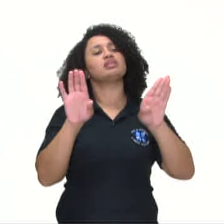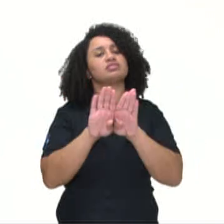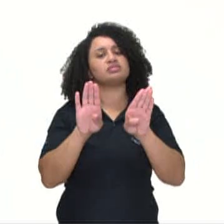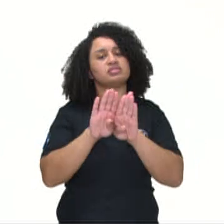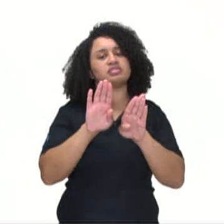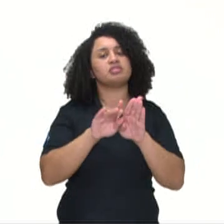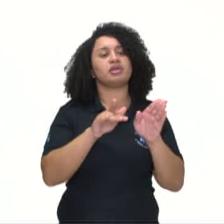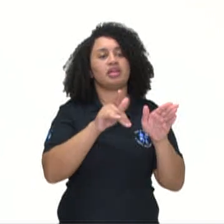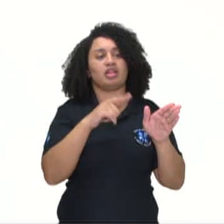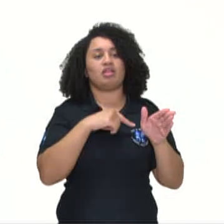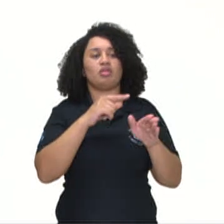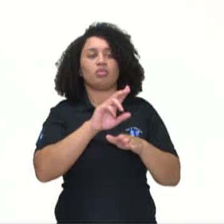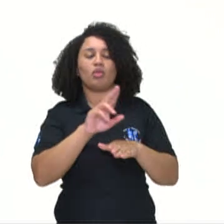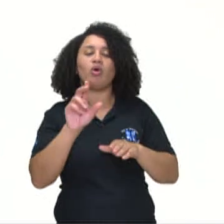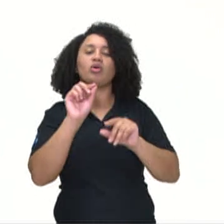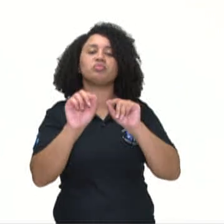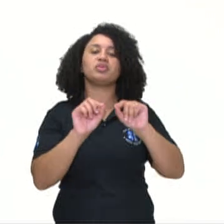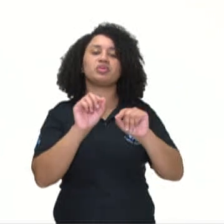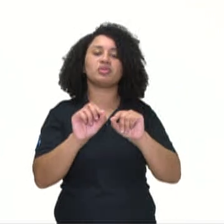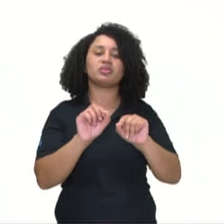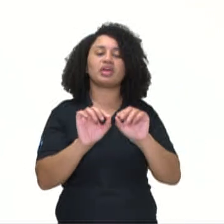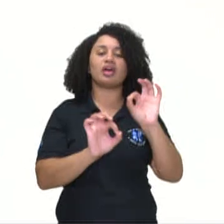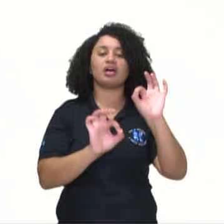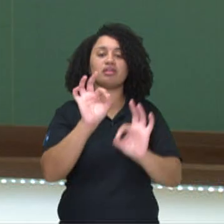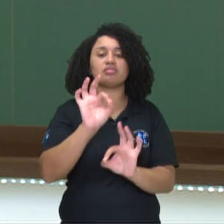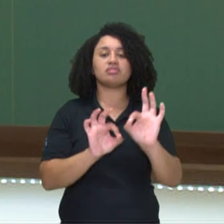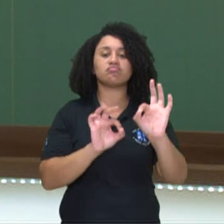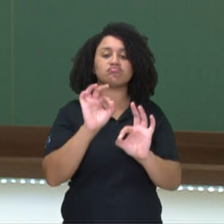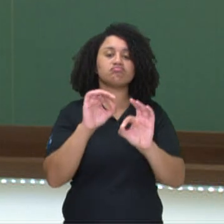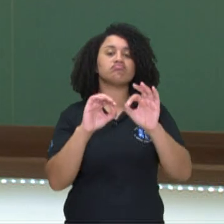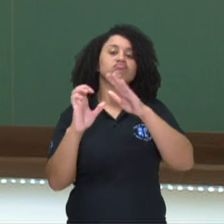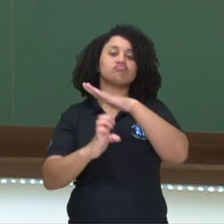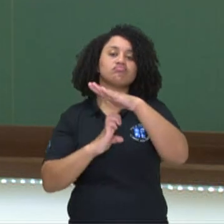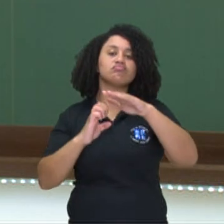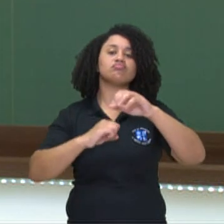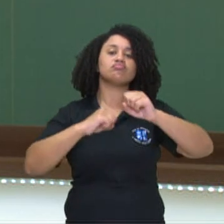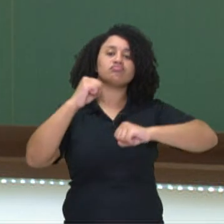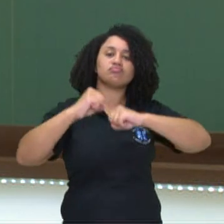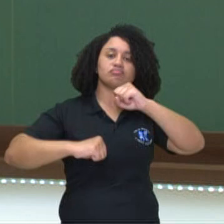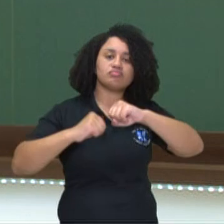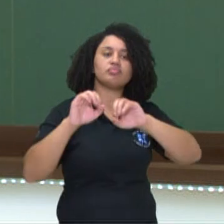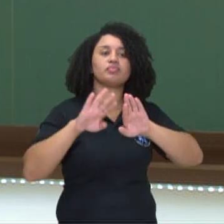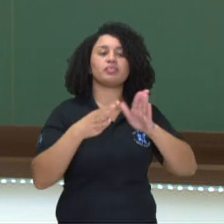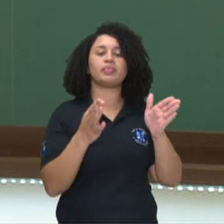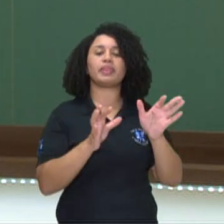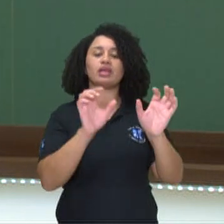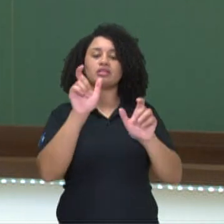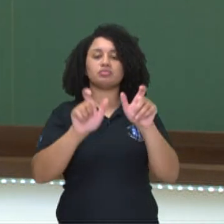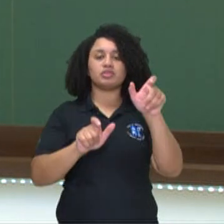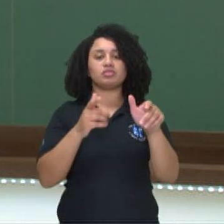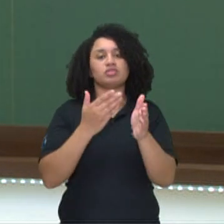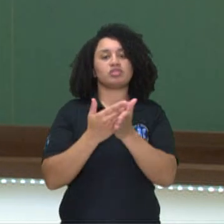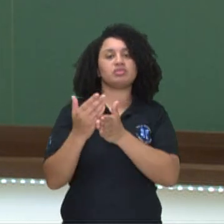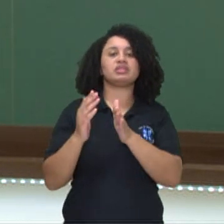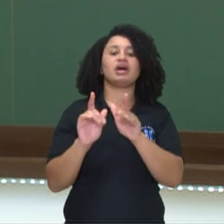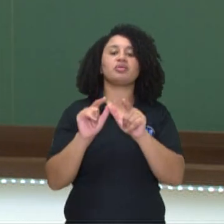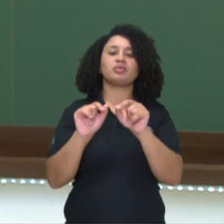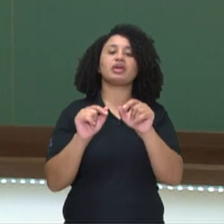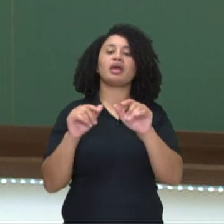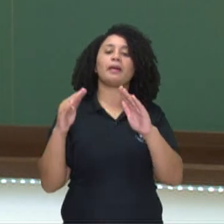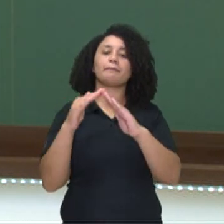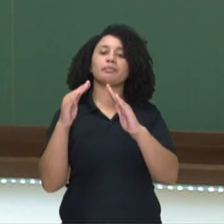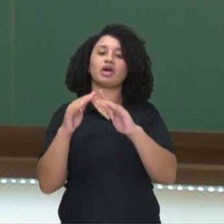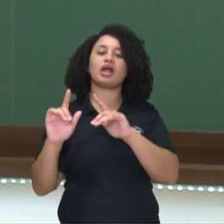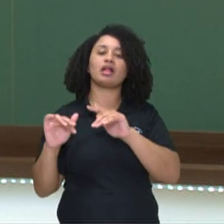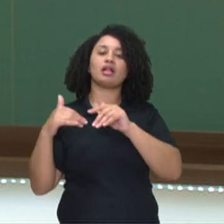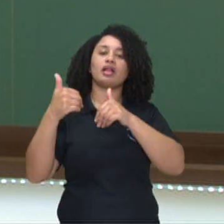dá o nome, literalmente a organização industrial. Então, as pessoas passaram a morar mais próximos